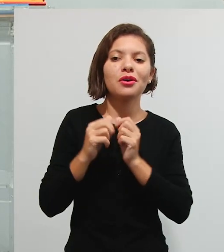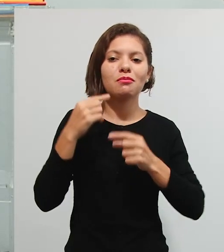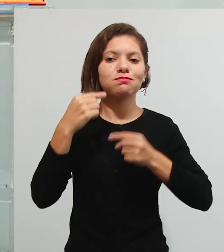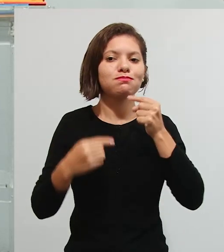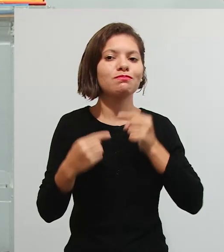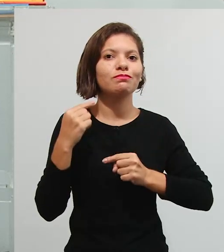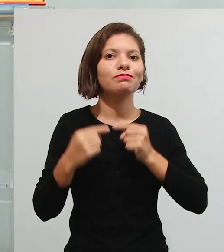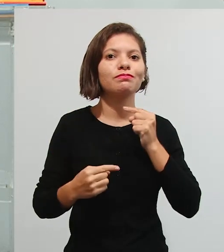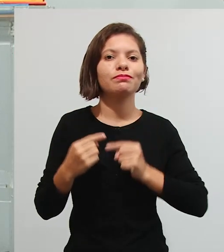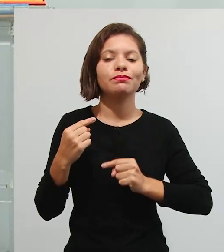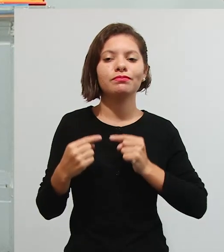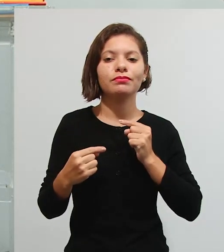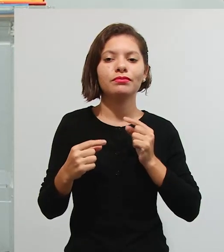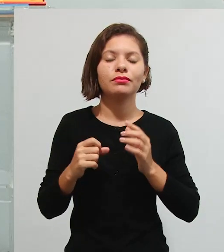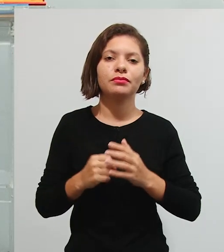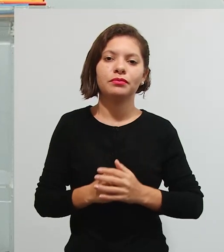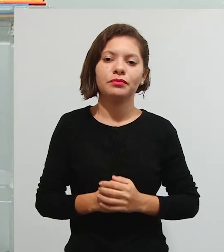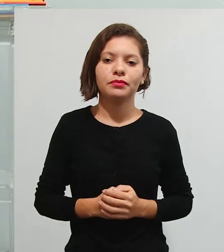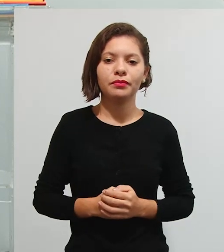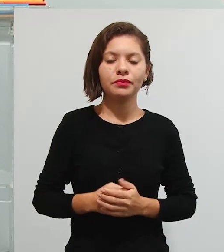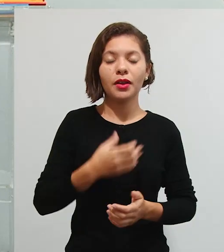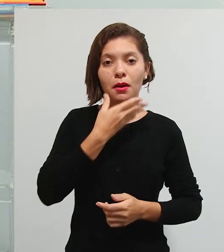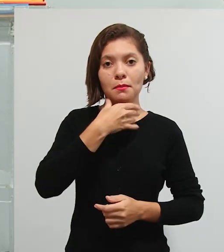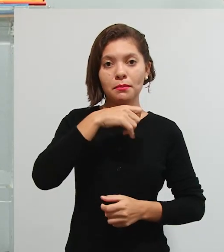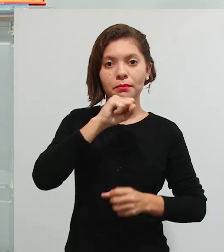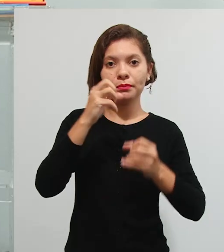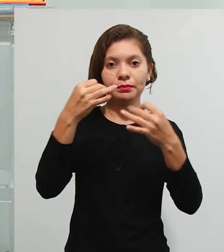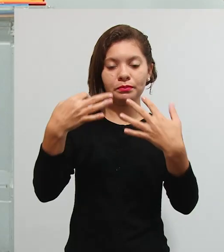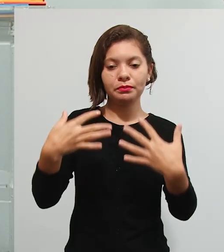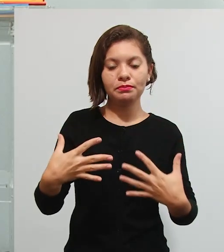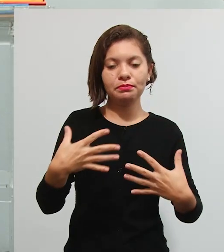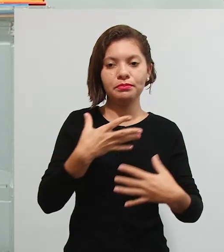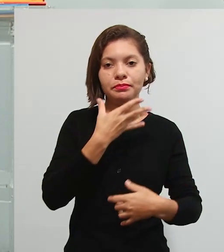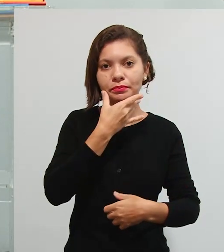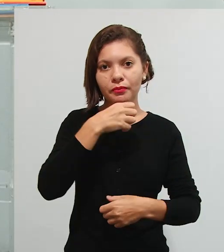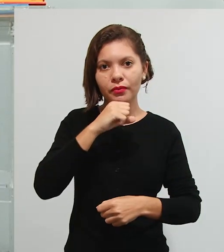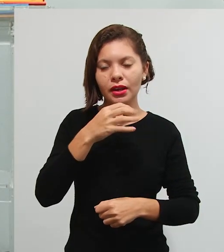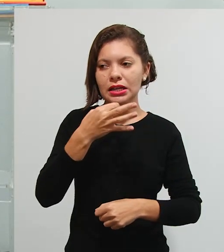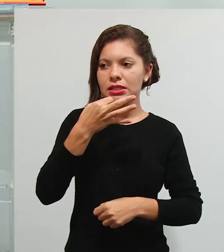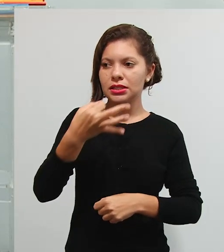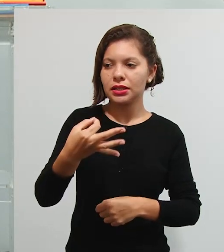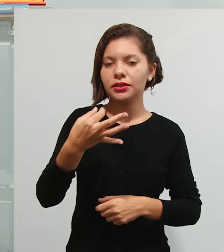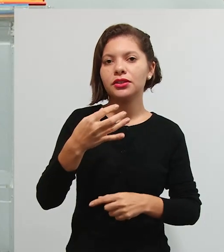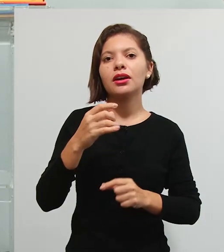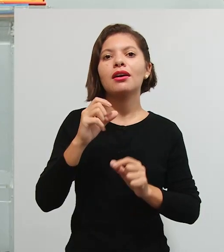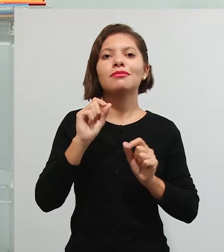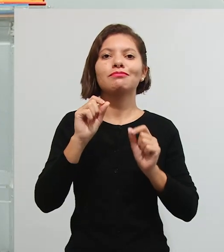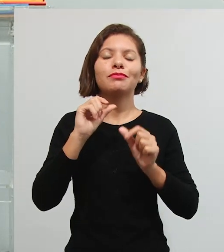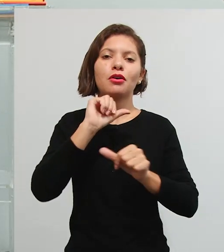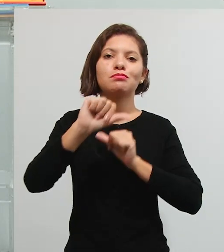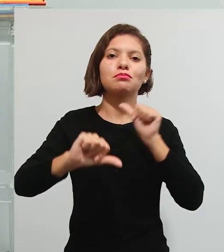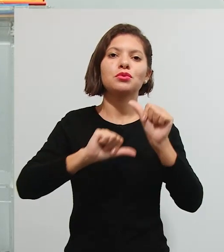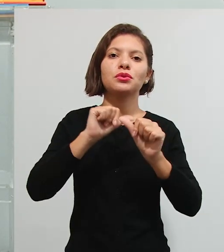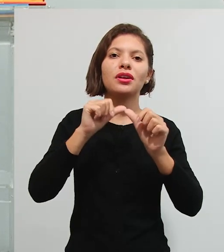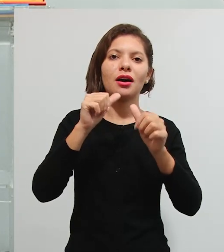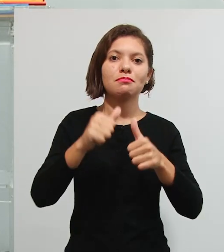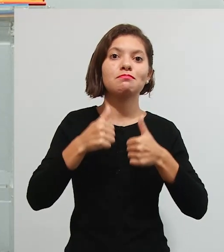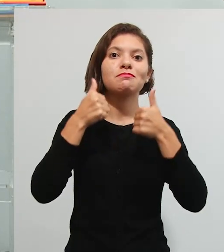ele altera, ele interfere na realidade que você está investigando. O projeto de pesquisa